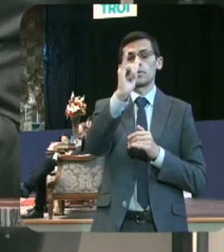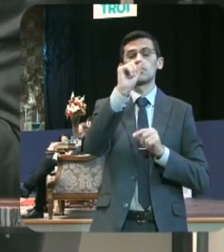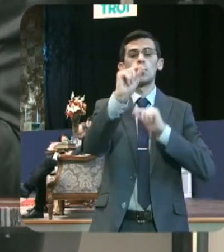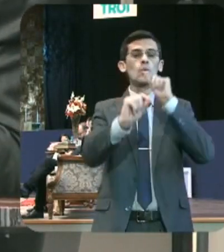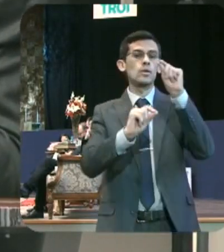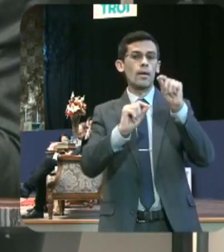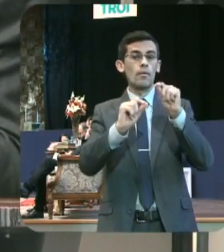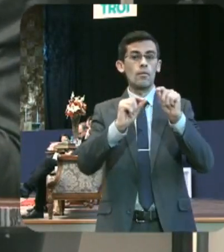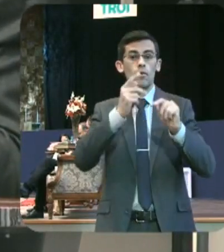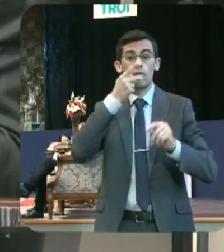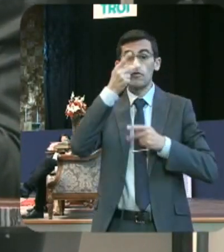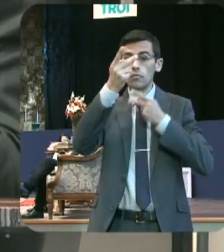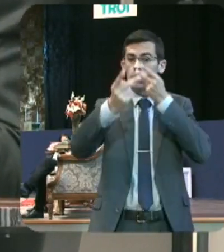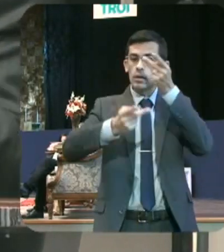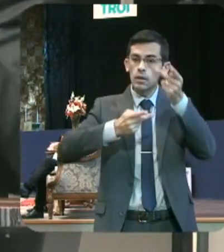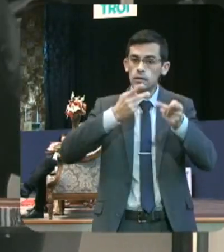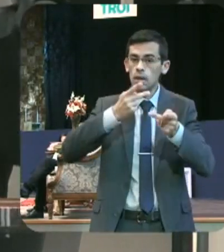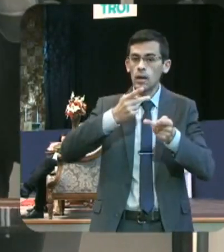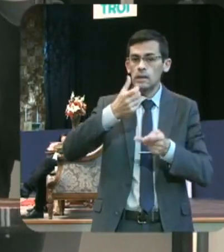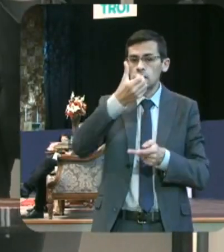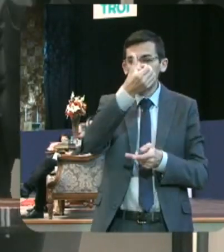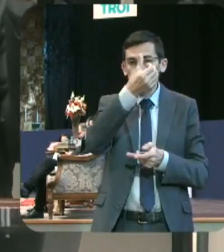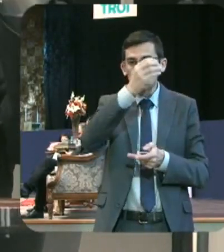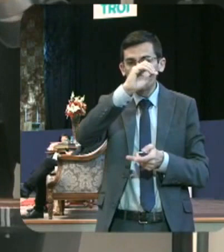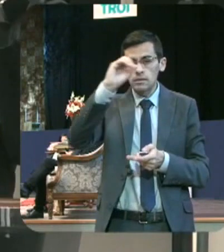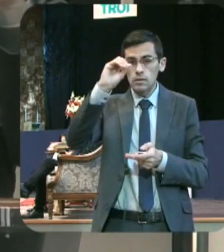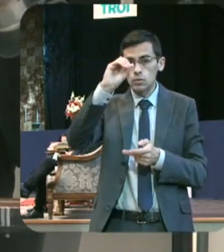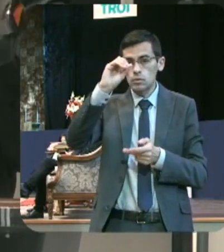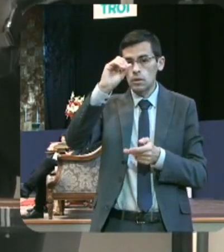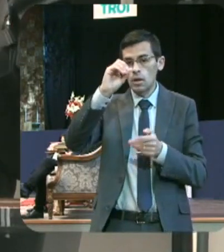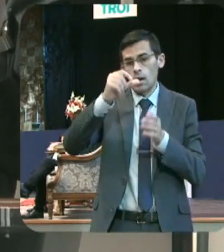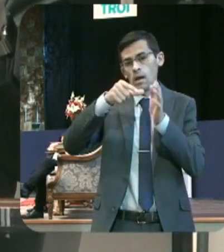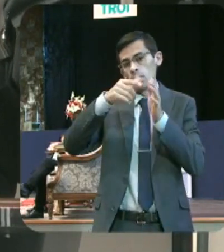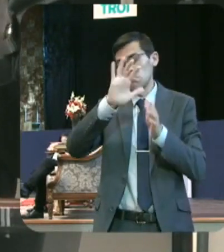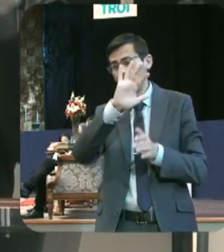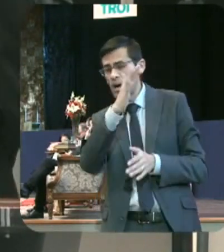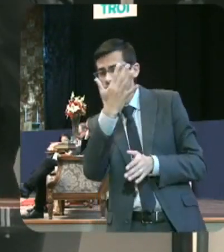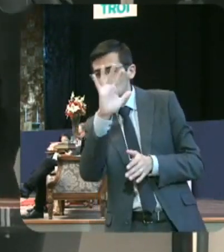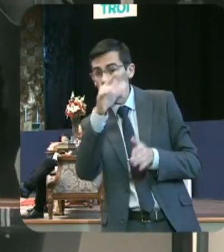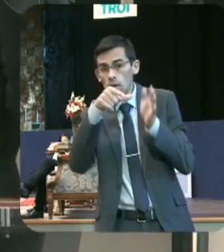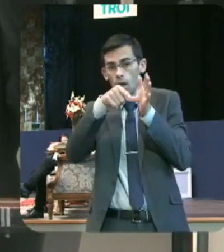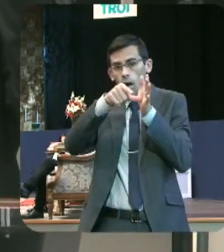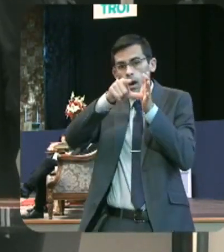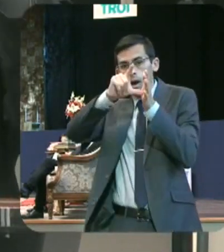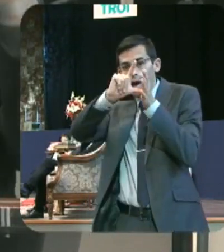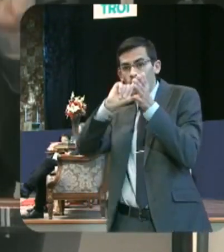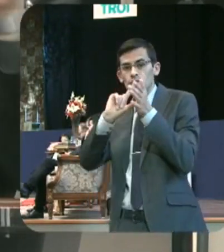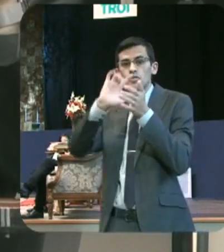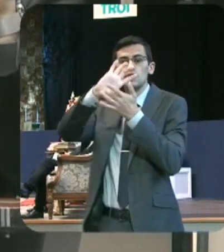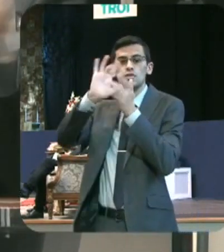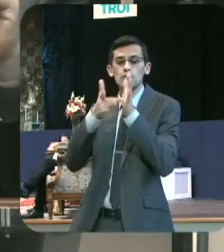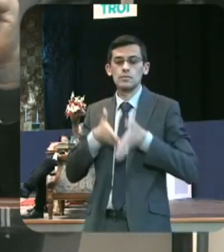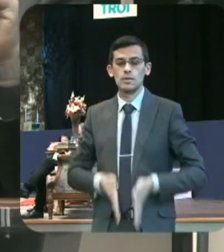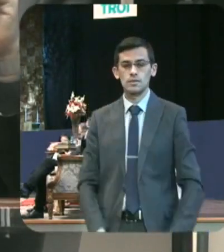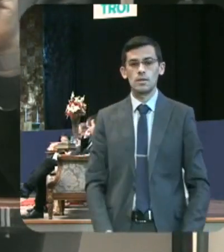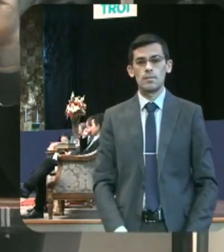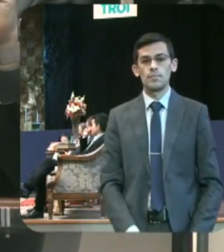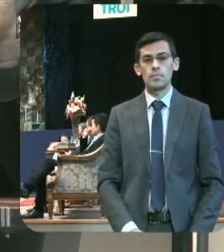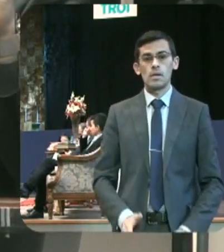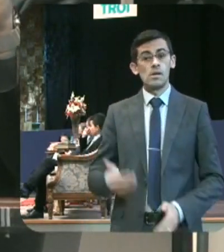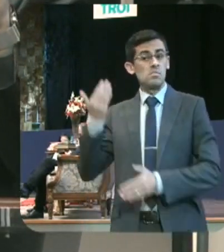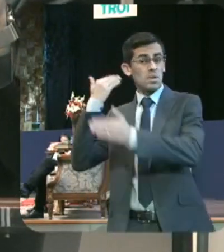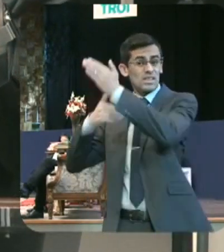foi proferida 600 anos aproximadamente antes de Jesus